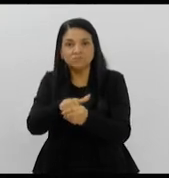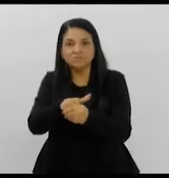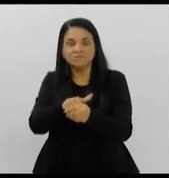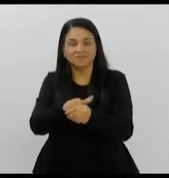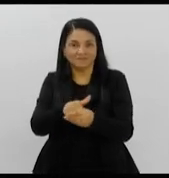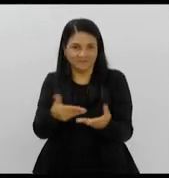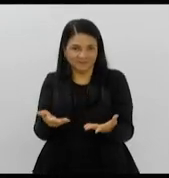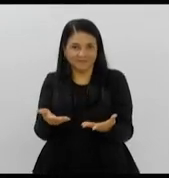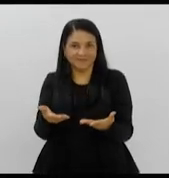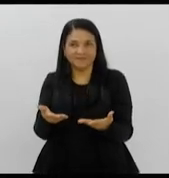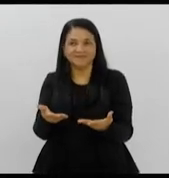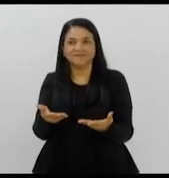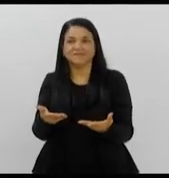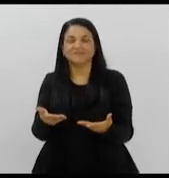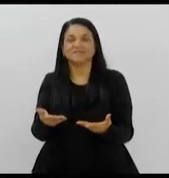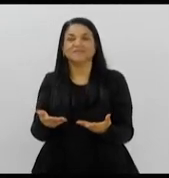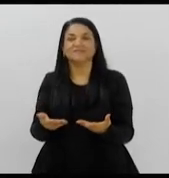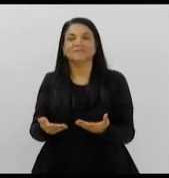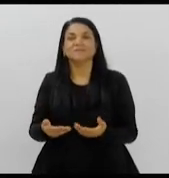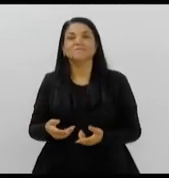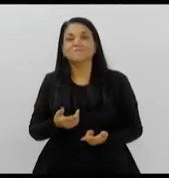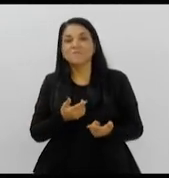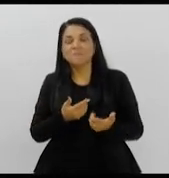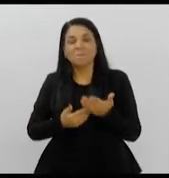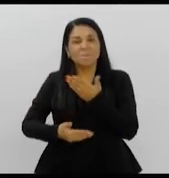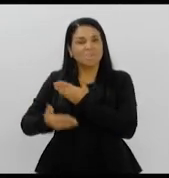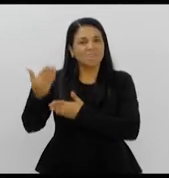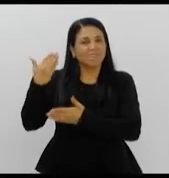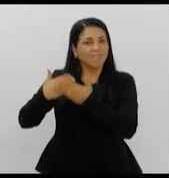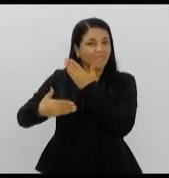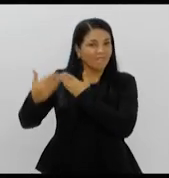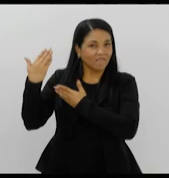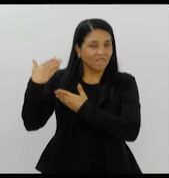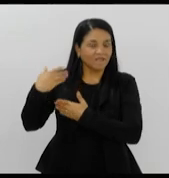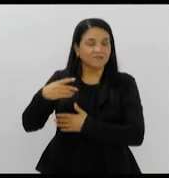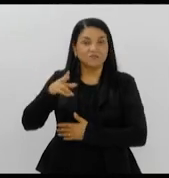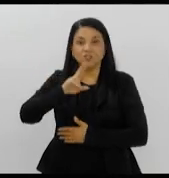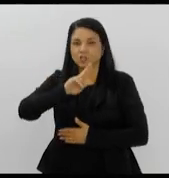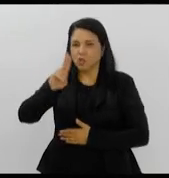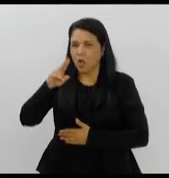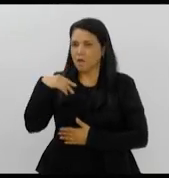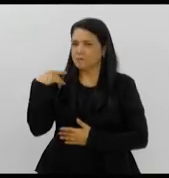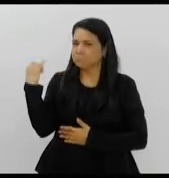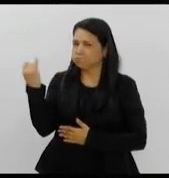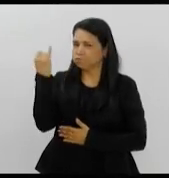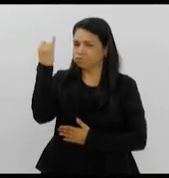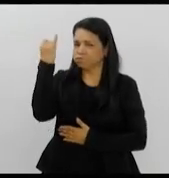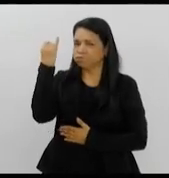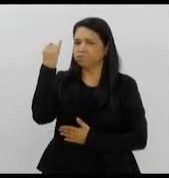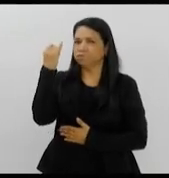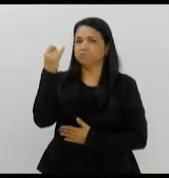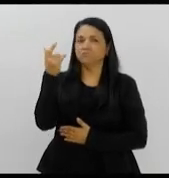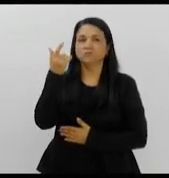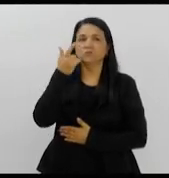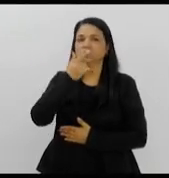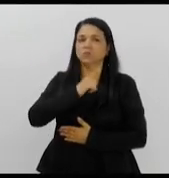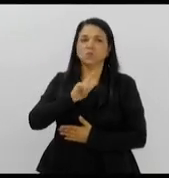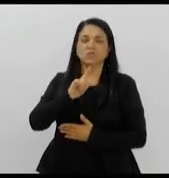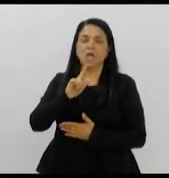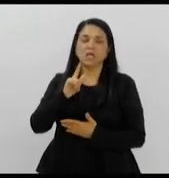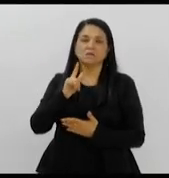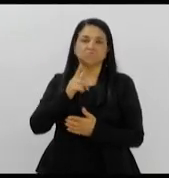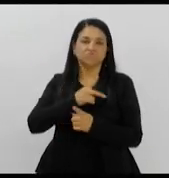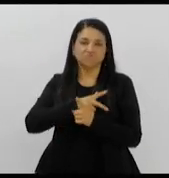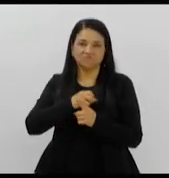E de outras vezes, nomes já consagrados não conseguem se eleger, como foi o